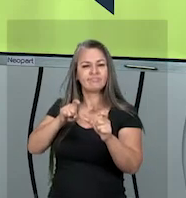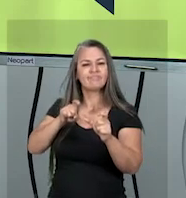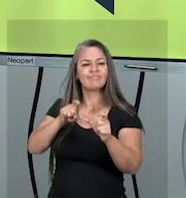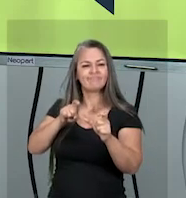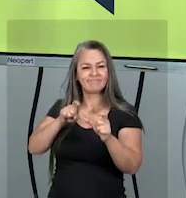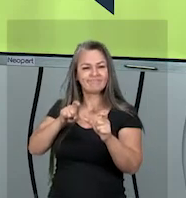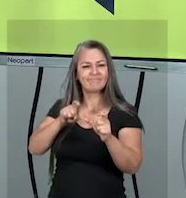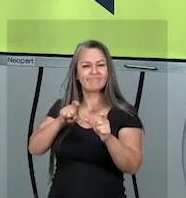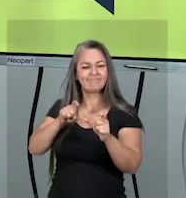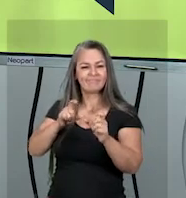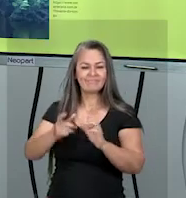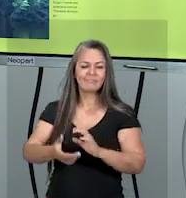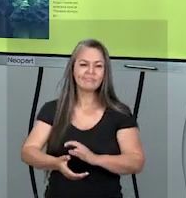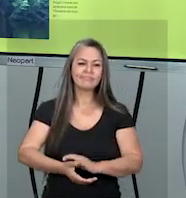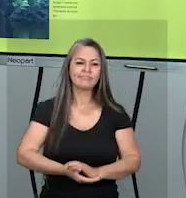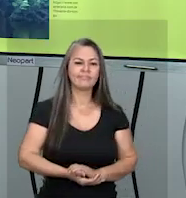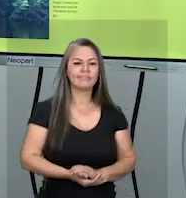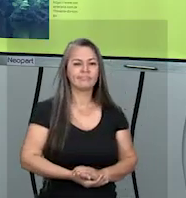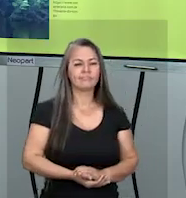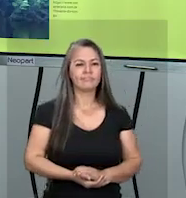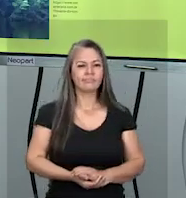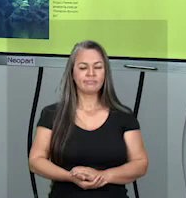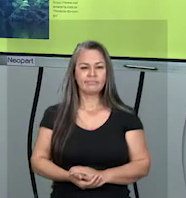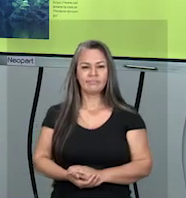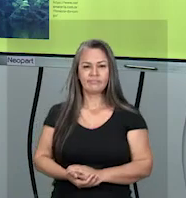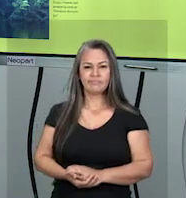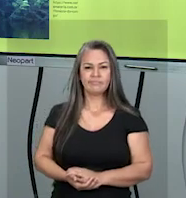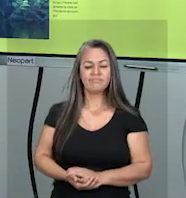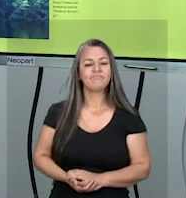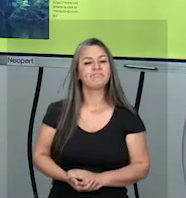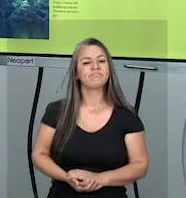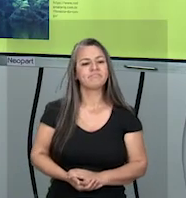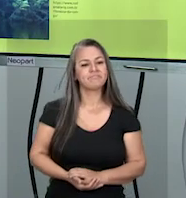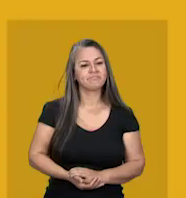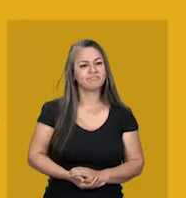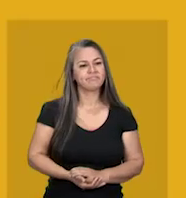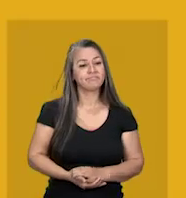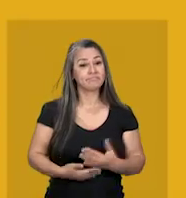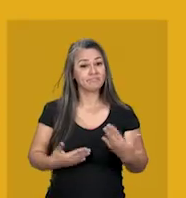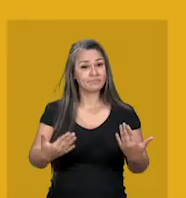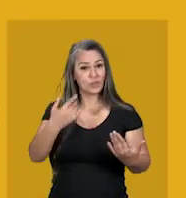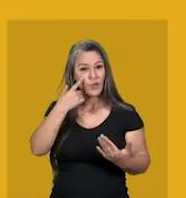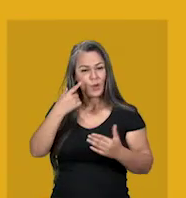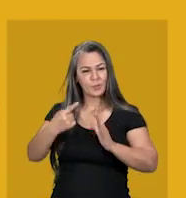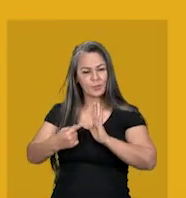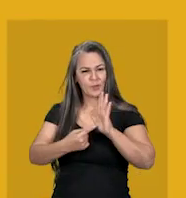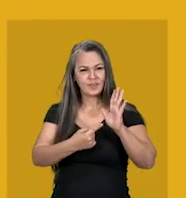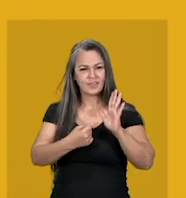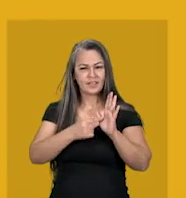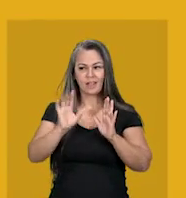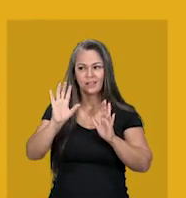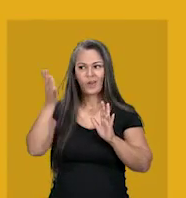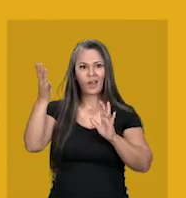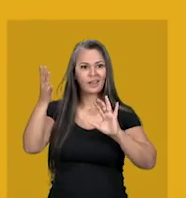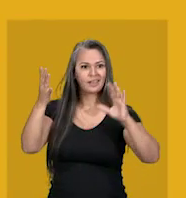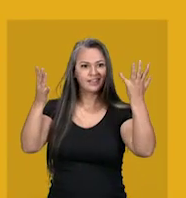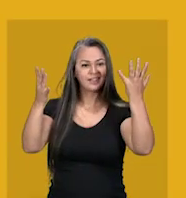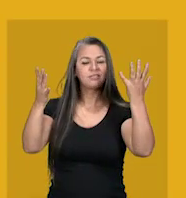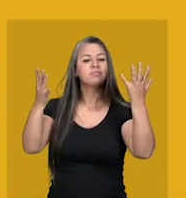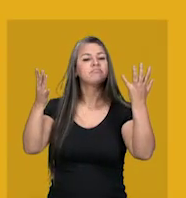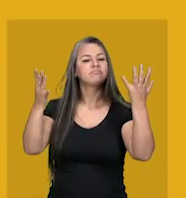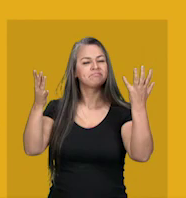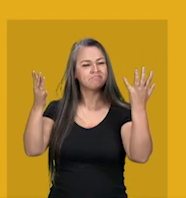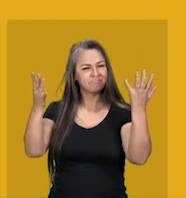com séculos passados, né? Hoje também, aí, ó, trazendo para vocês essa questão do clima e vegetação, né? Ou seja, essa